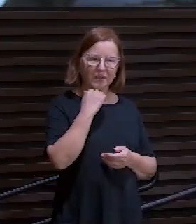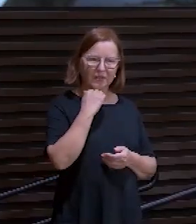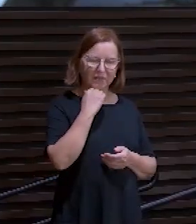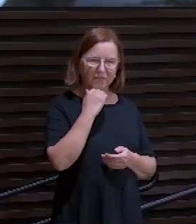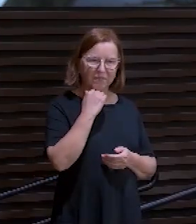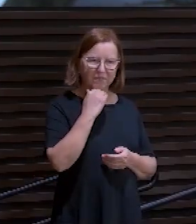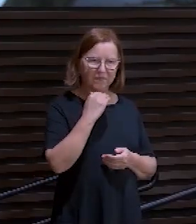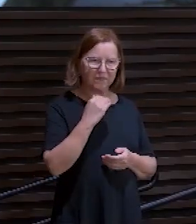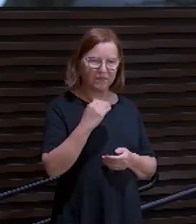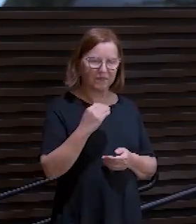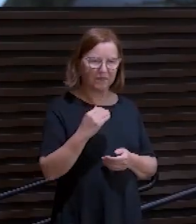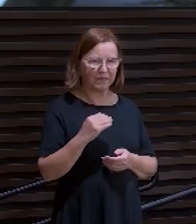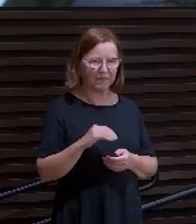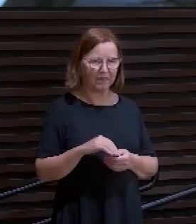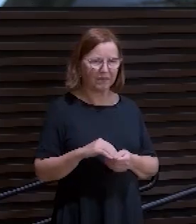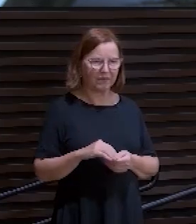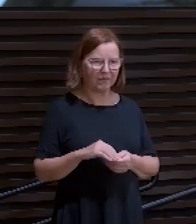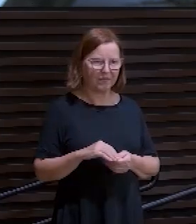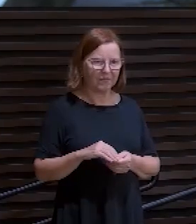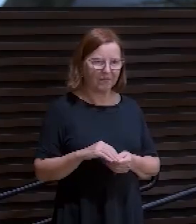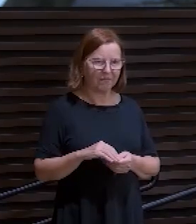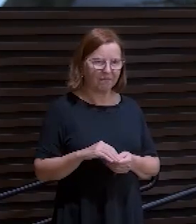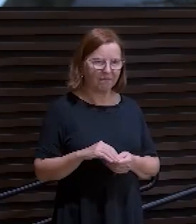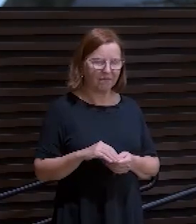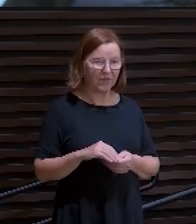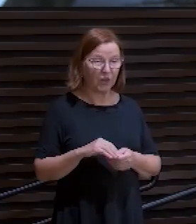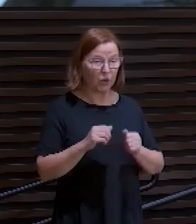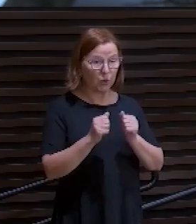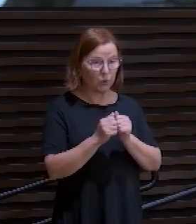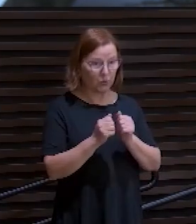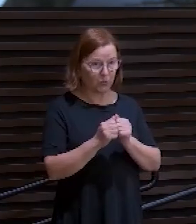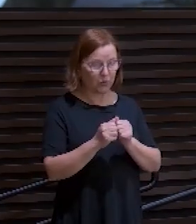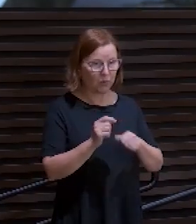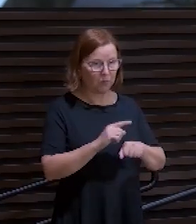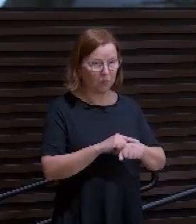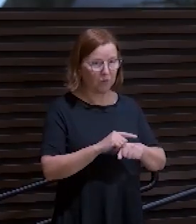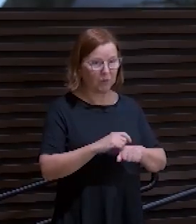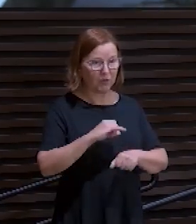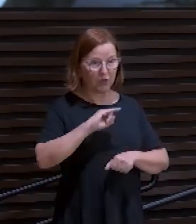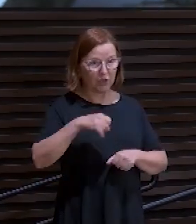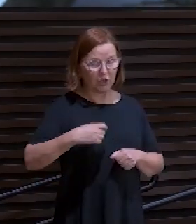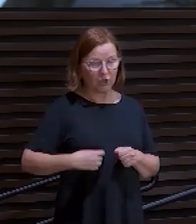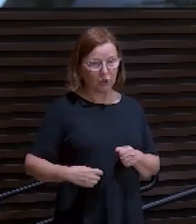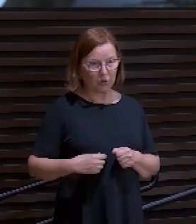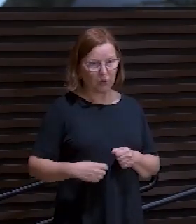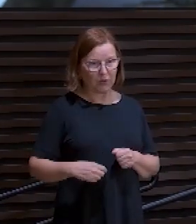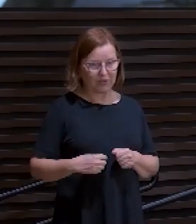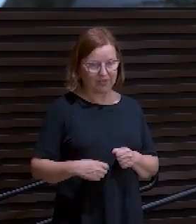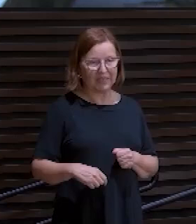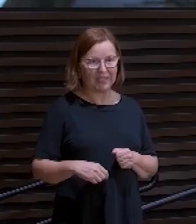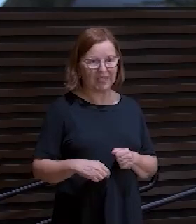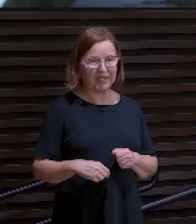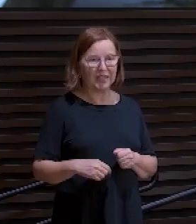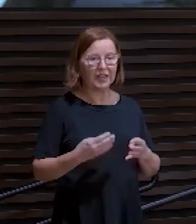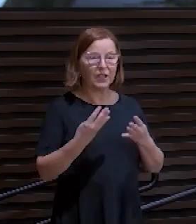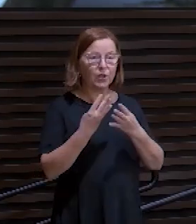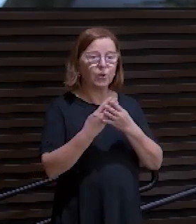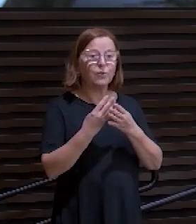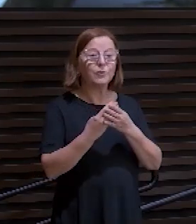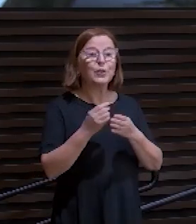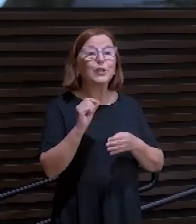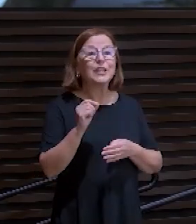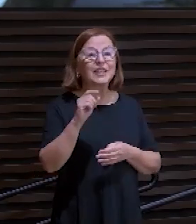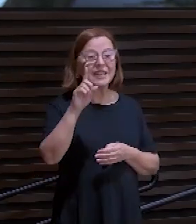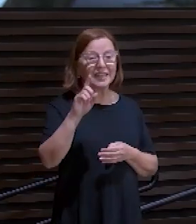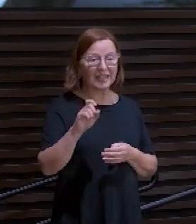deu a conhecer aos seus irmãos. Ele começou a chorar. ele